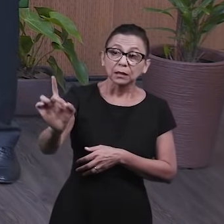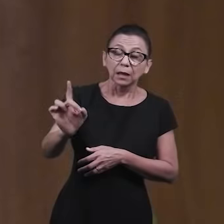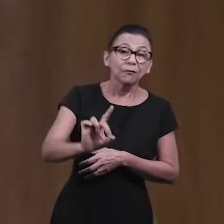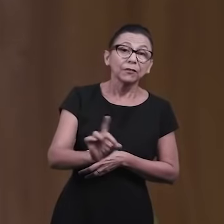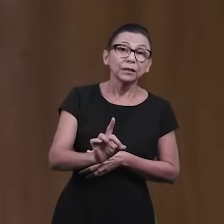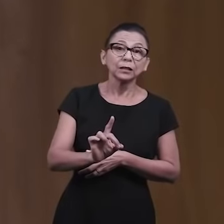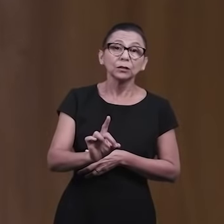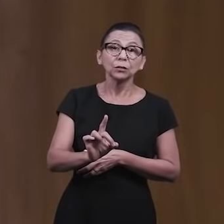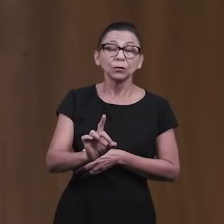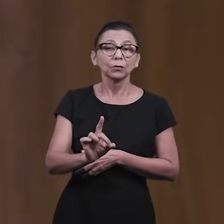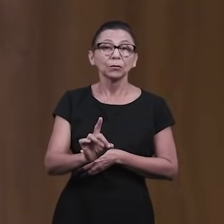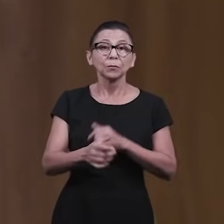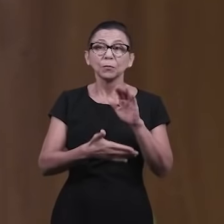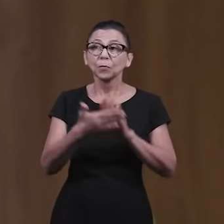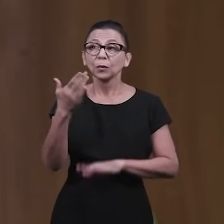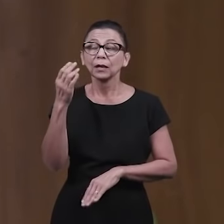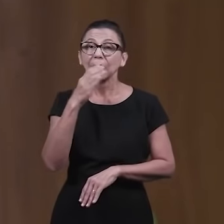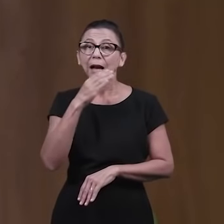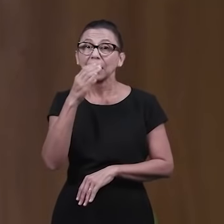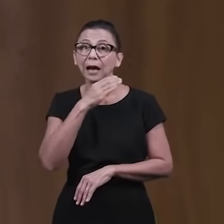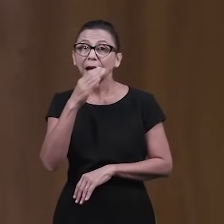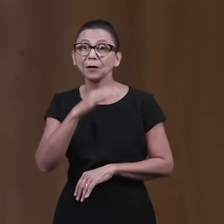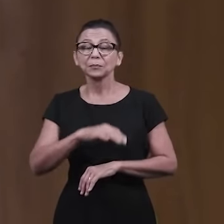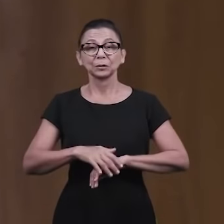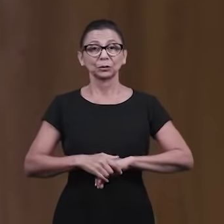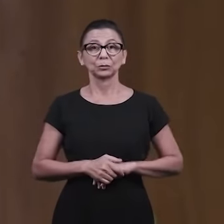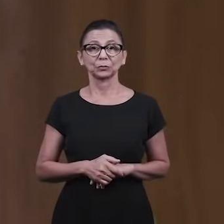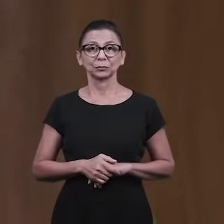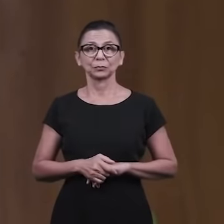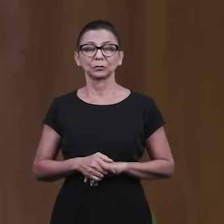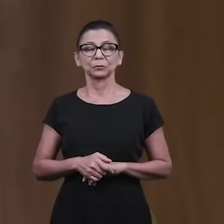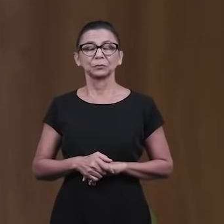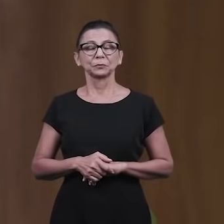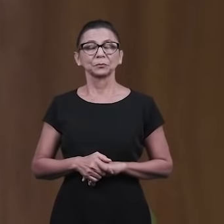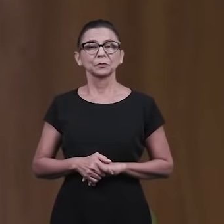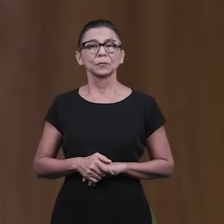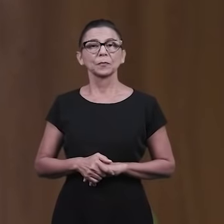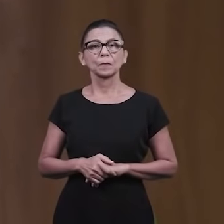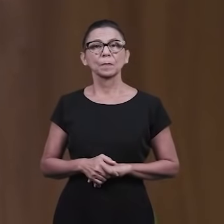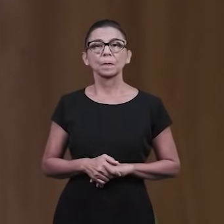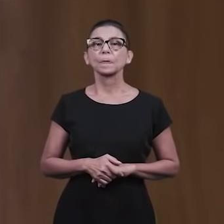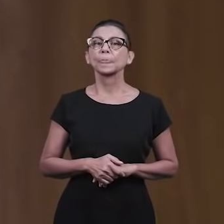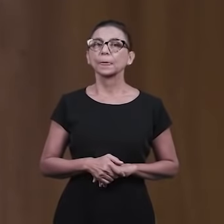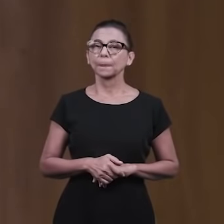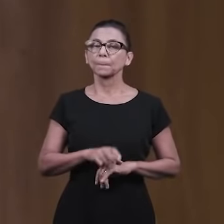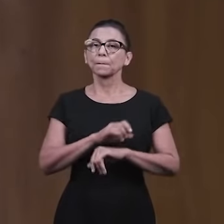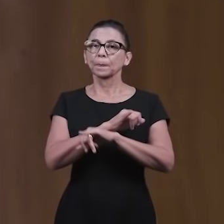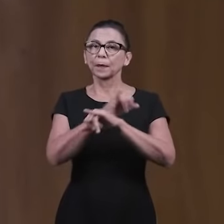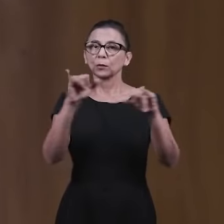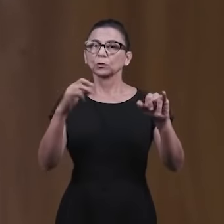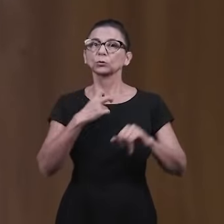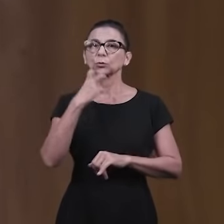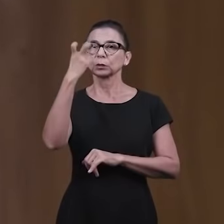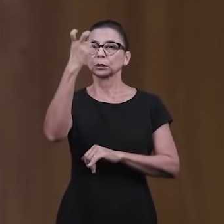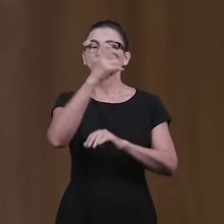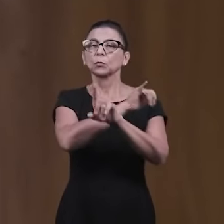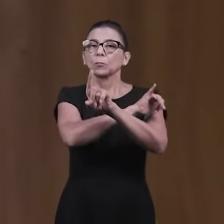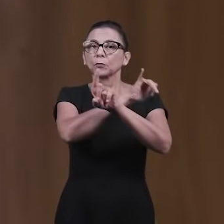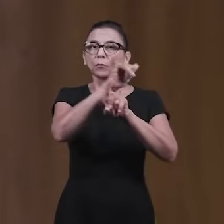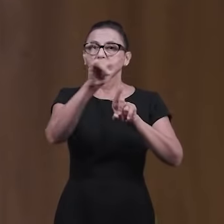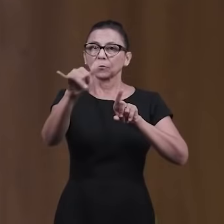anuncia, isso precisa ser guardado. O anúncio do grito profético da meia-noite proclama o que